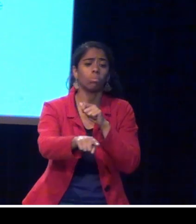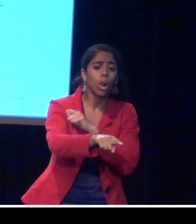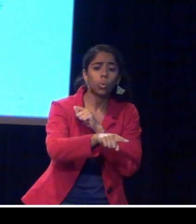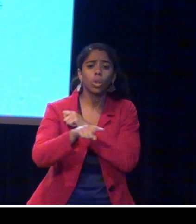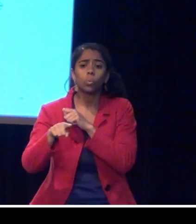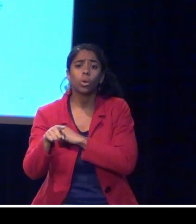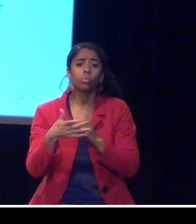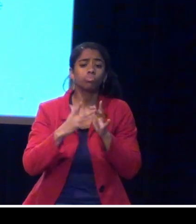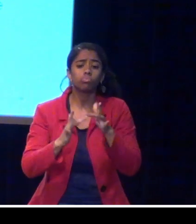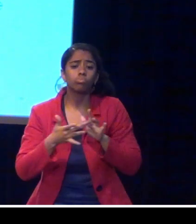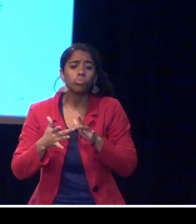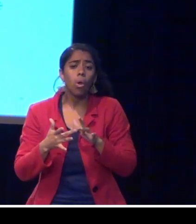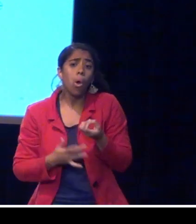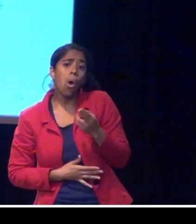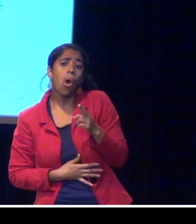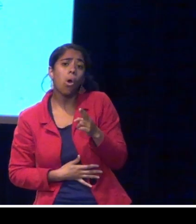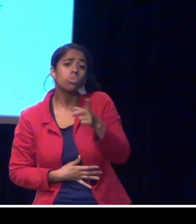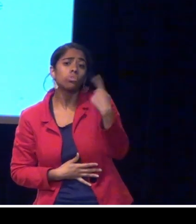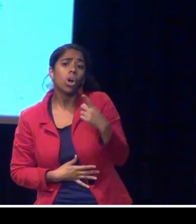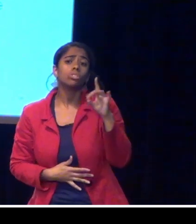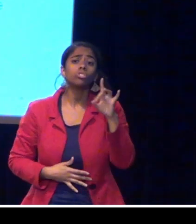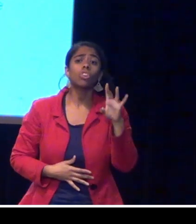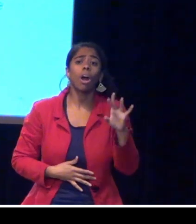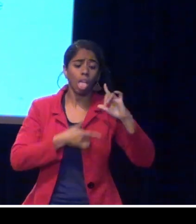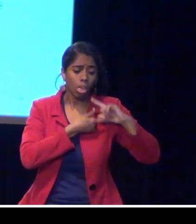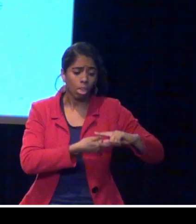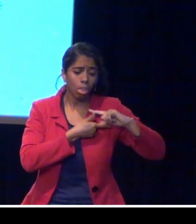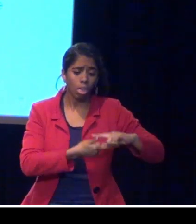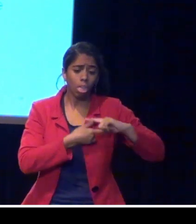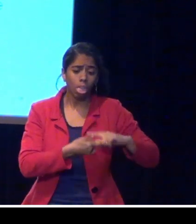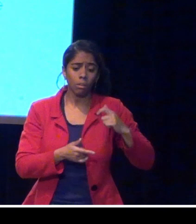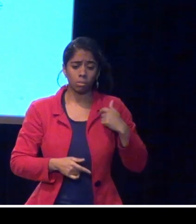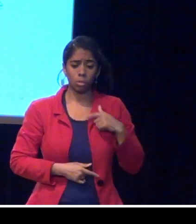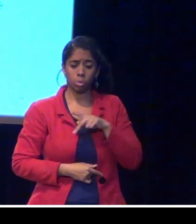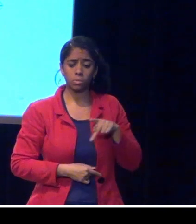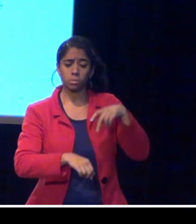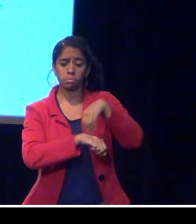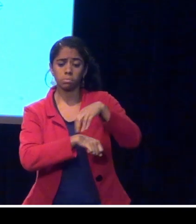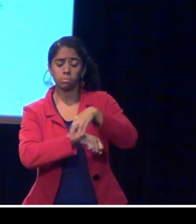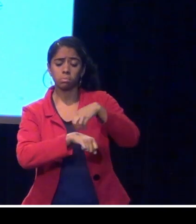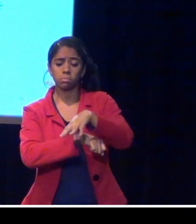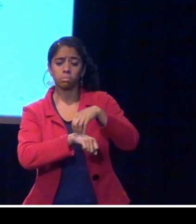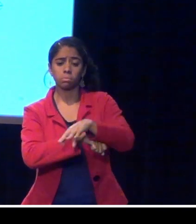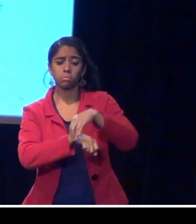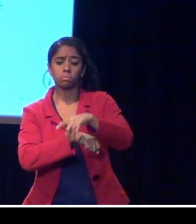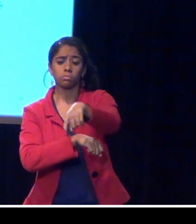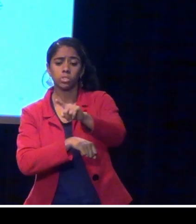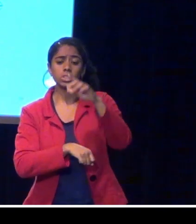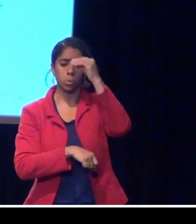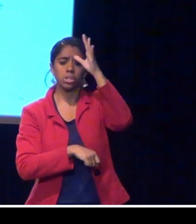de transmissão e recepção de informação? Como podemos nos apropriar